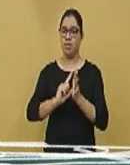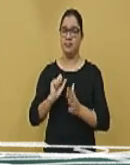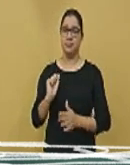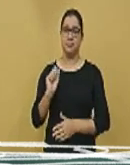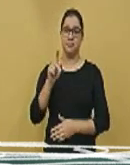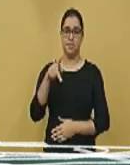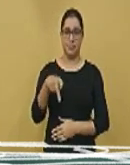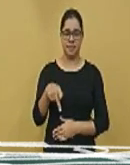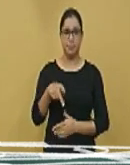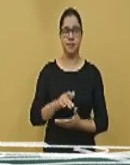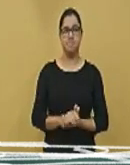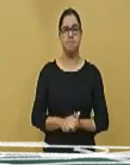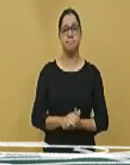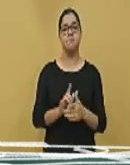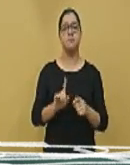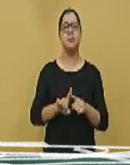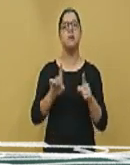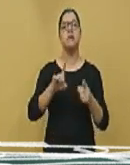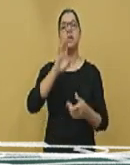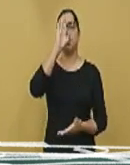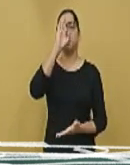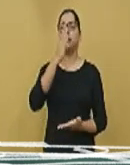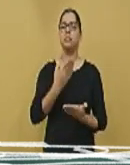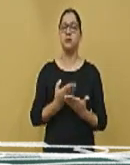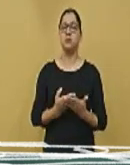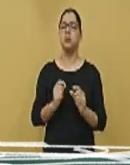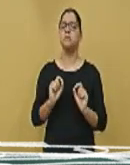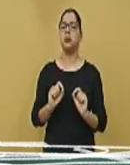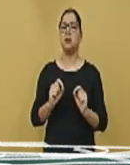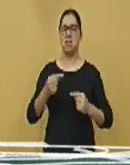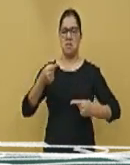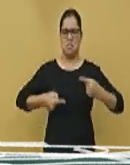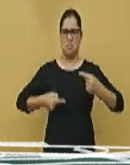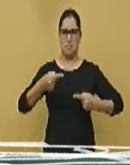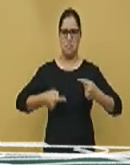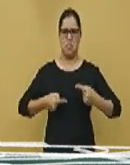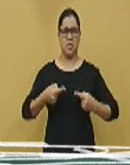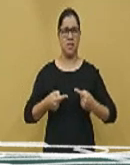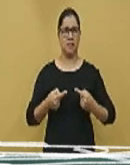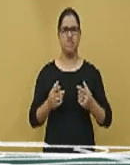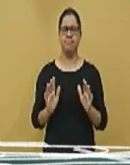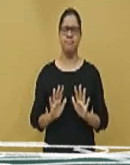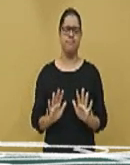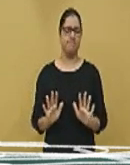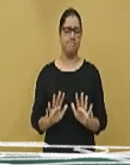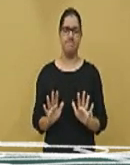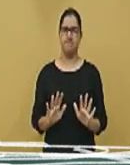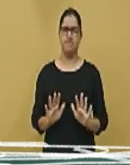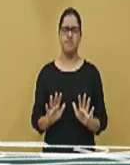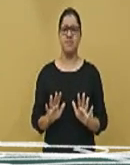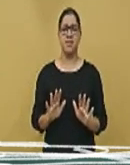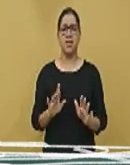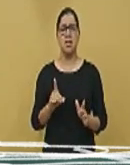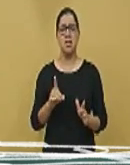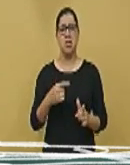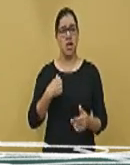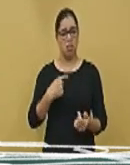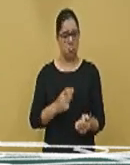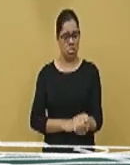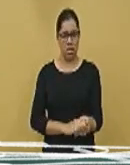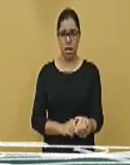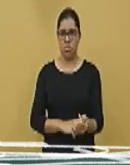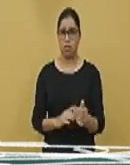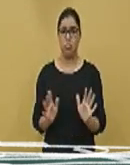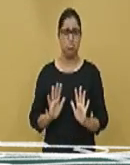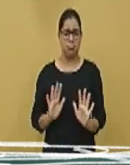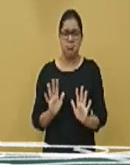eu acredito que, assim, esse debate não é debate para se indignar. Eu não me indigno com nada, né? E nem para a gente ficar nervoso,